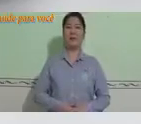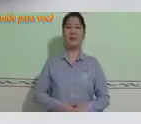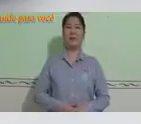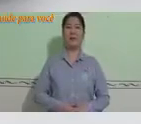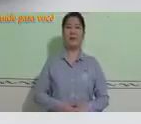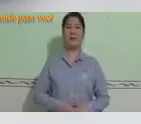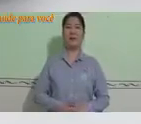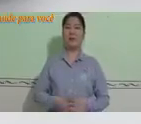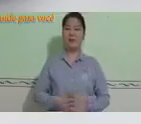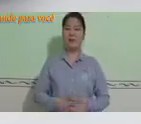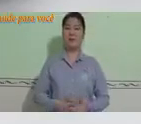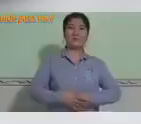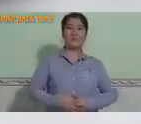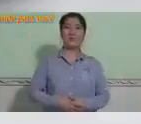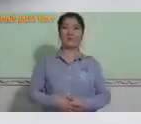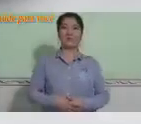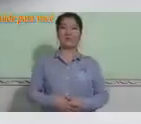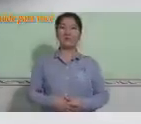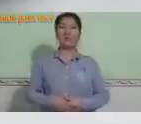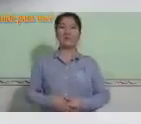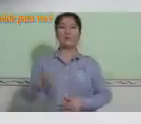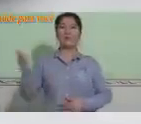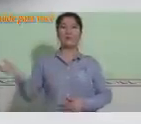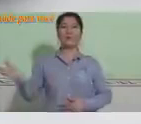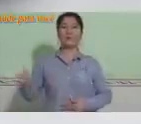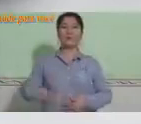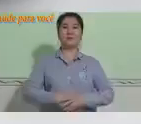cisco ou pequenas partículas de poeira.